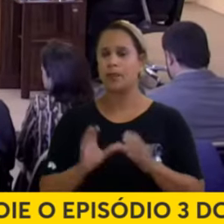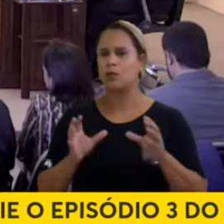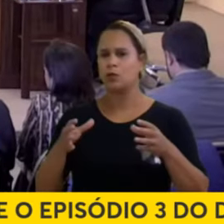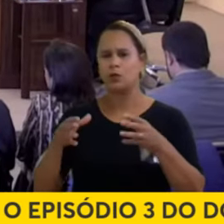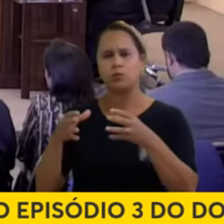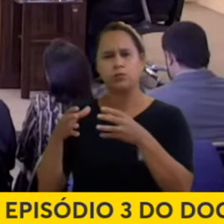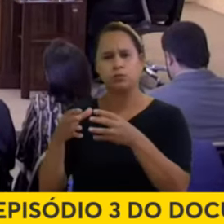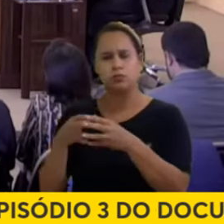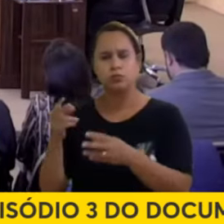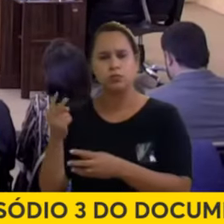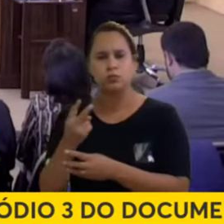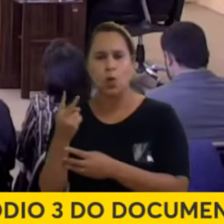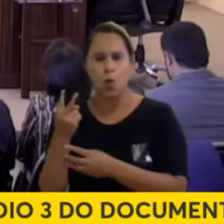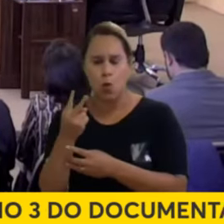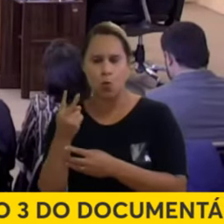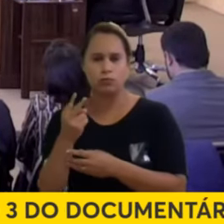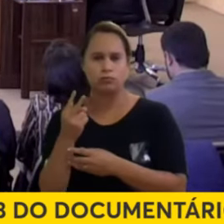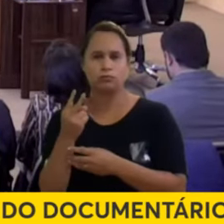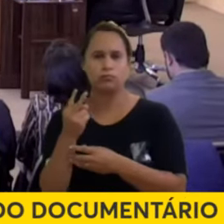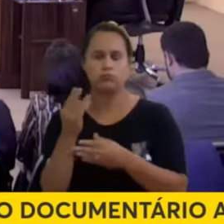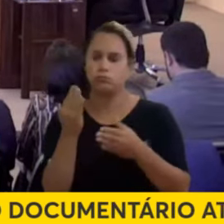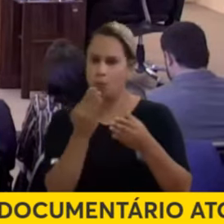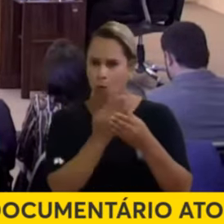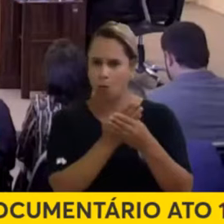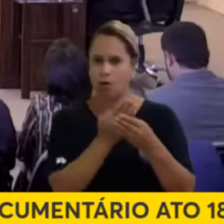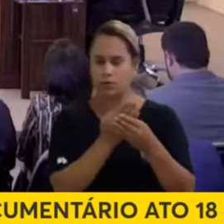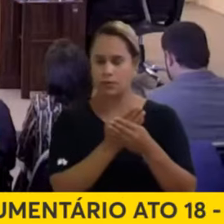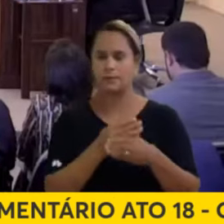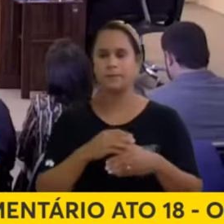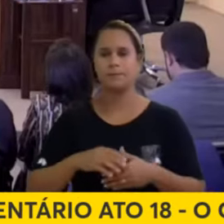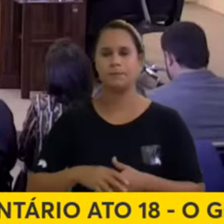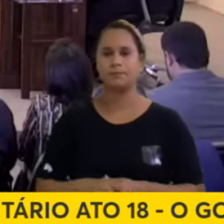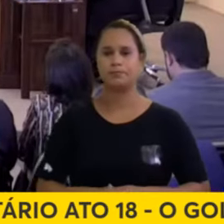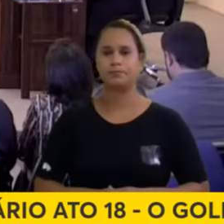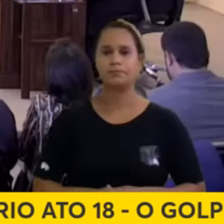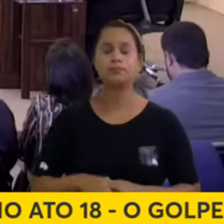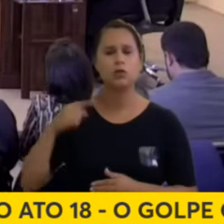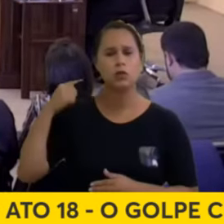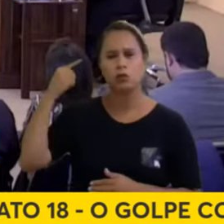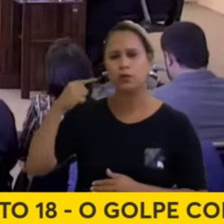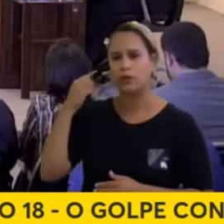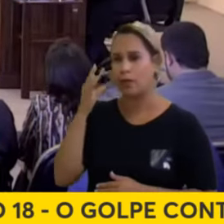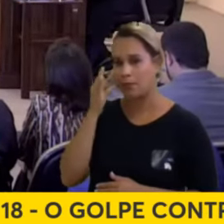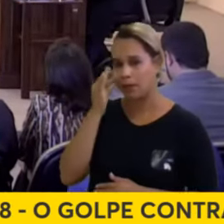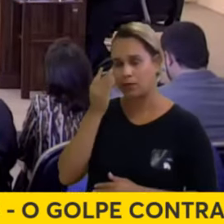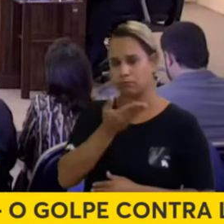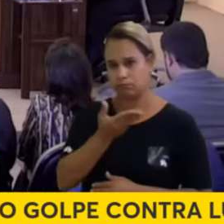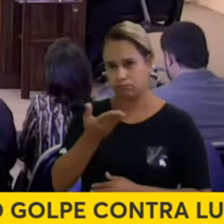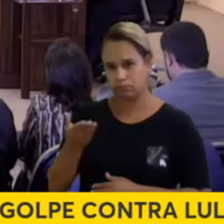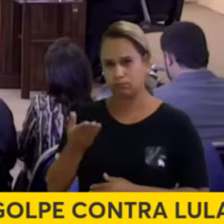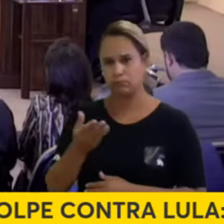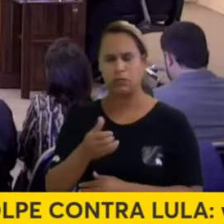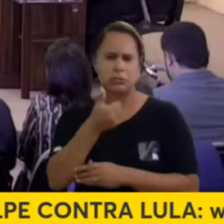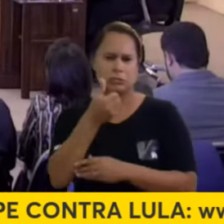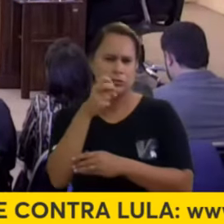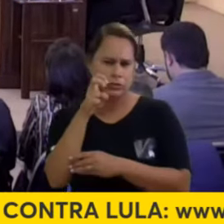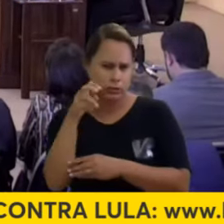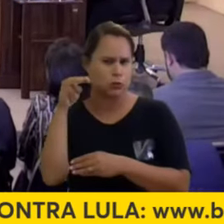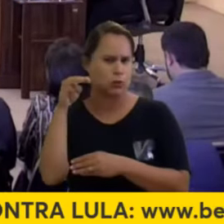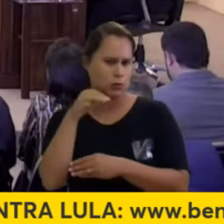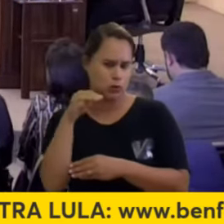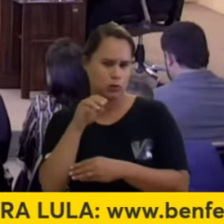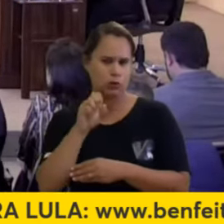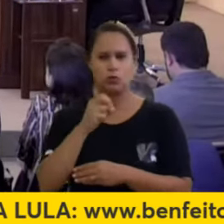aqui eh indagaria os outros advogados aqui presentes em 15 minutos seria necessário 30